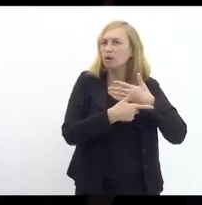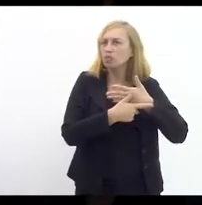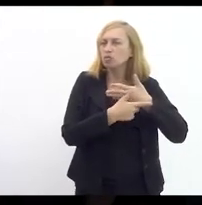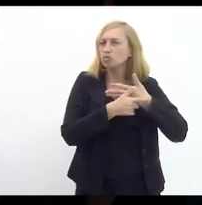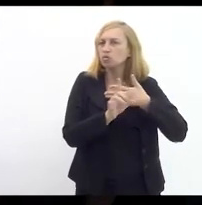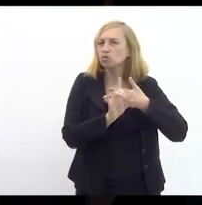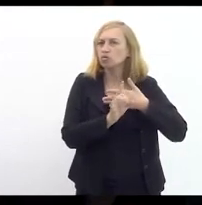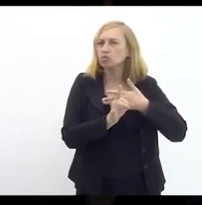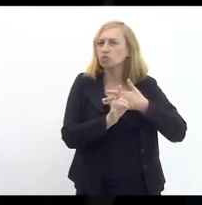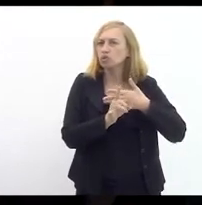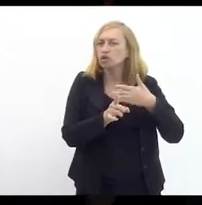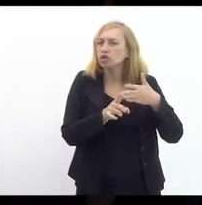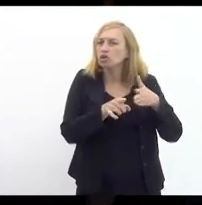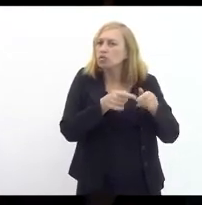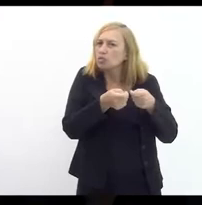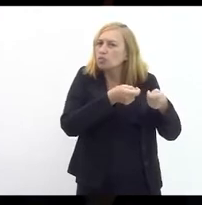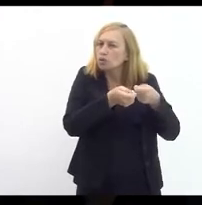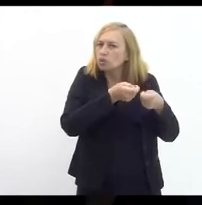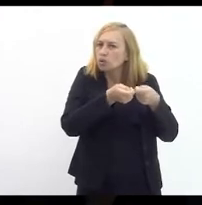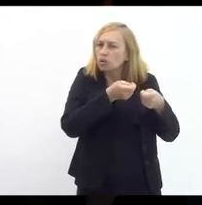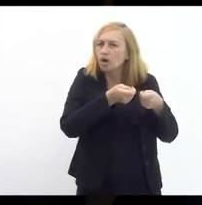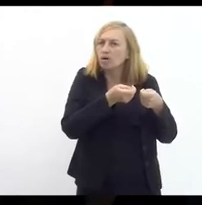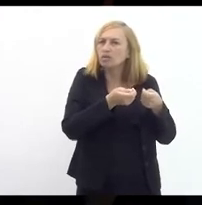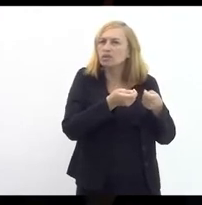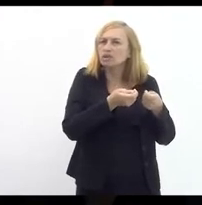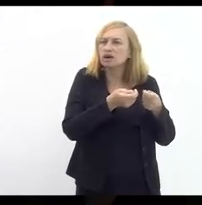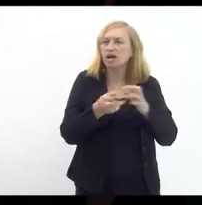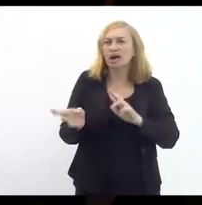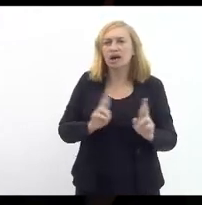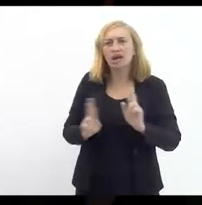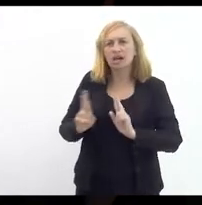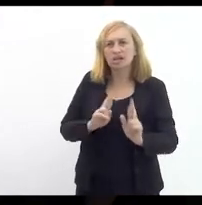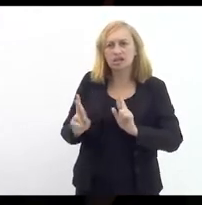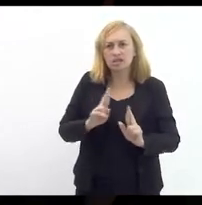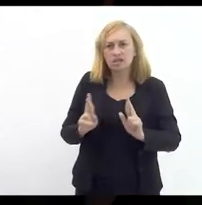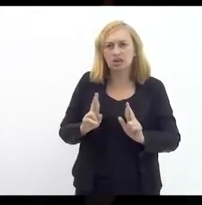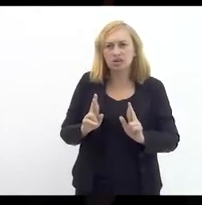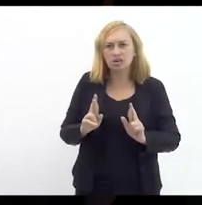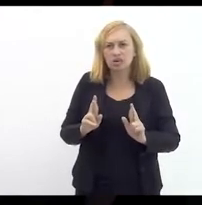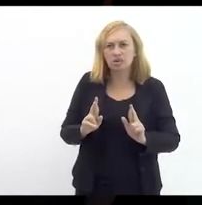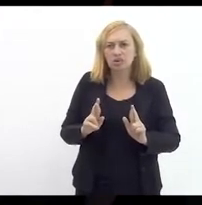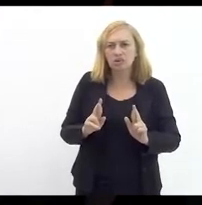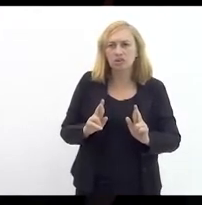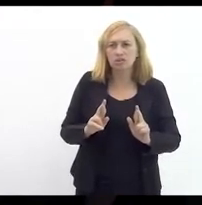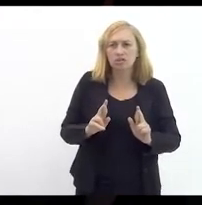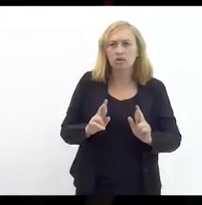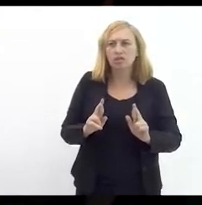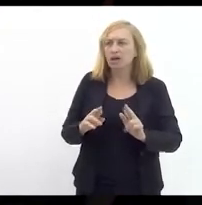de regular a relação entre poder concedente e usuário. Ela é aquele